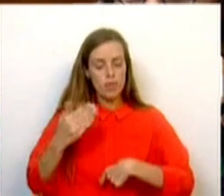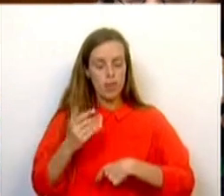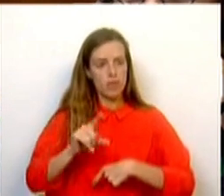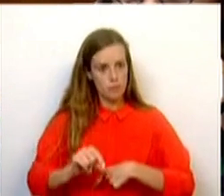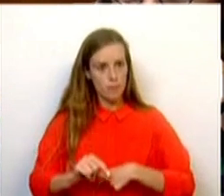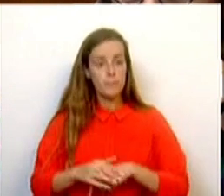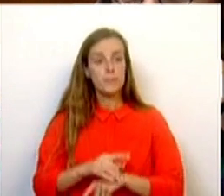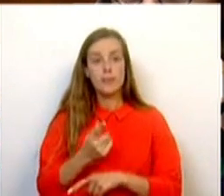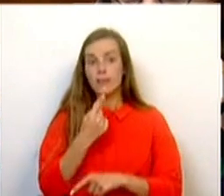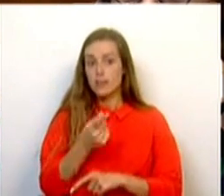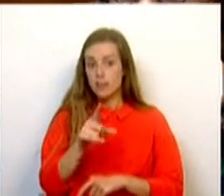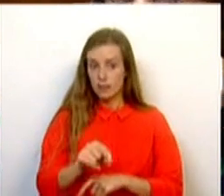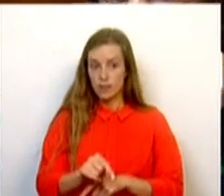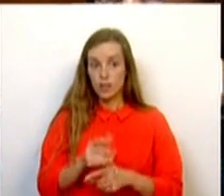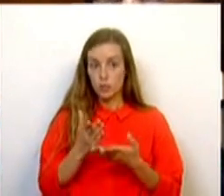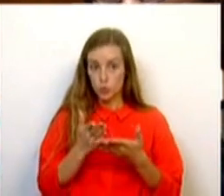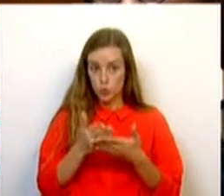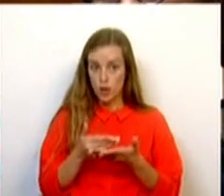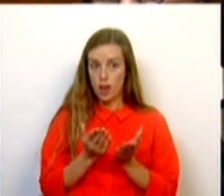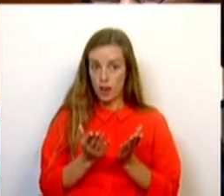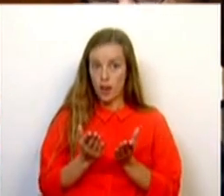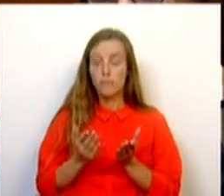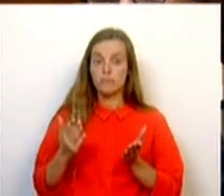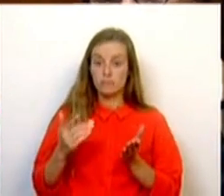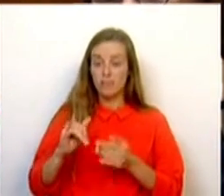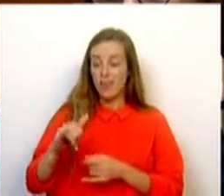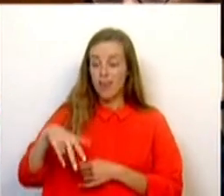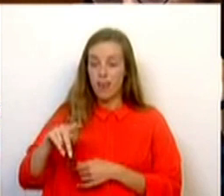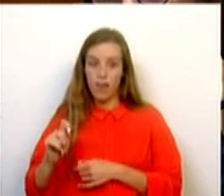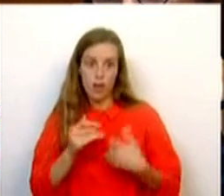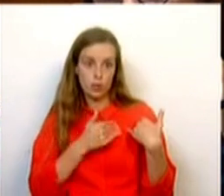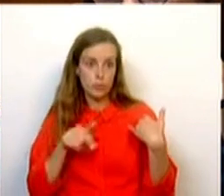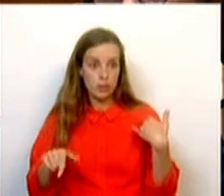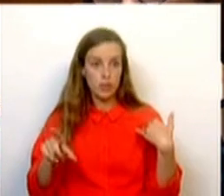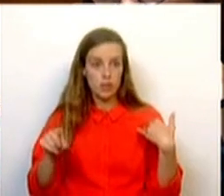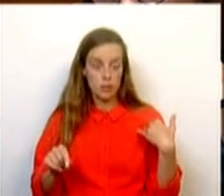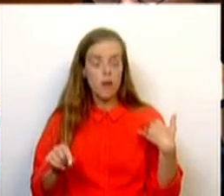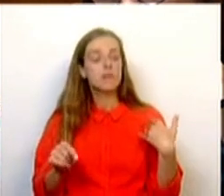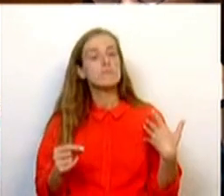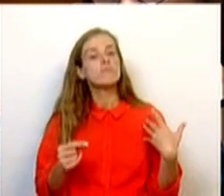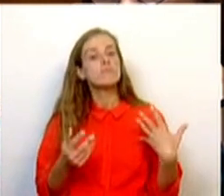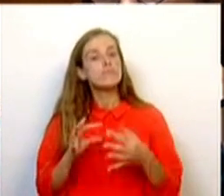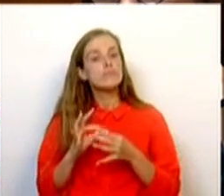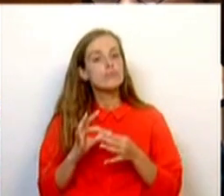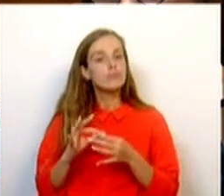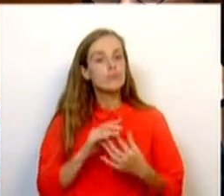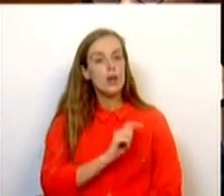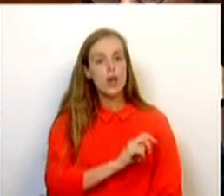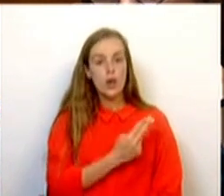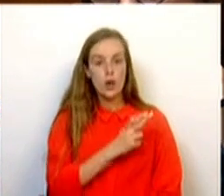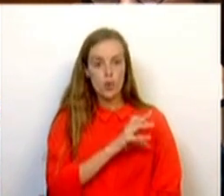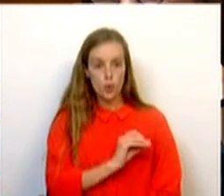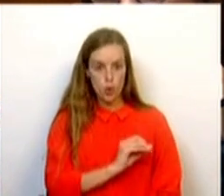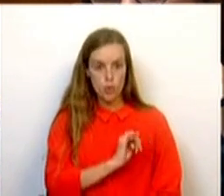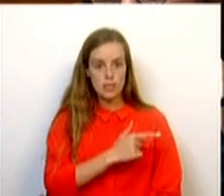também dizer-lhes que há um estudo que está a ser feito pelo INE em colaboração com o Eurostat relativamente a esta realidade. Para